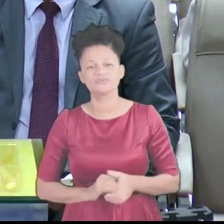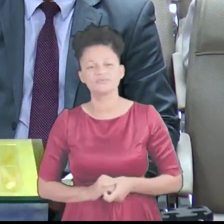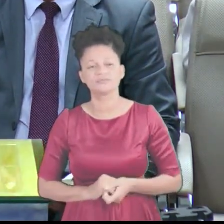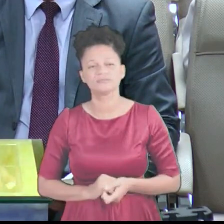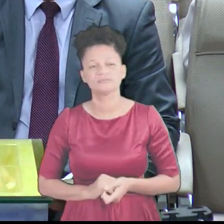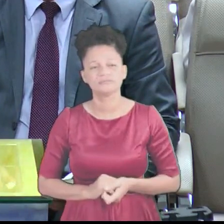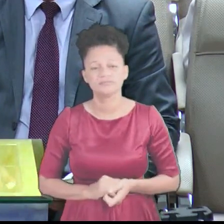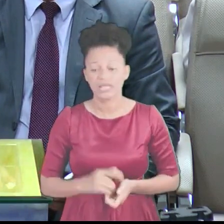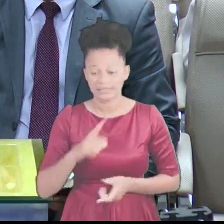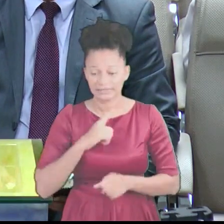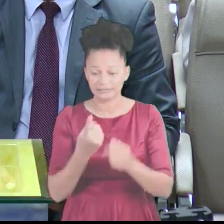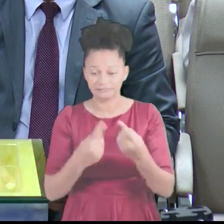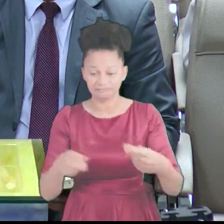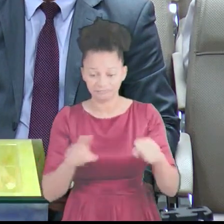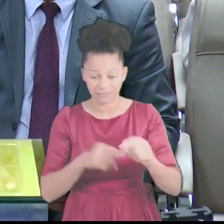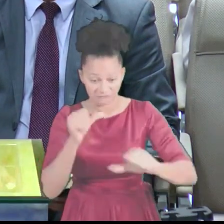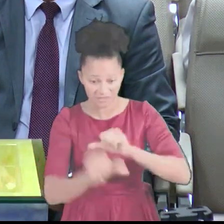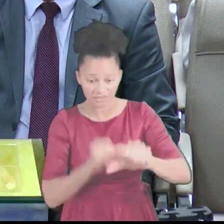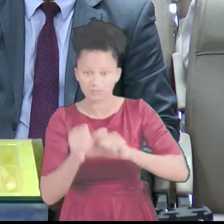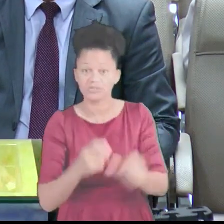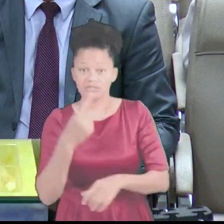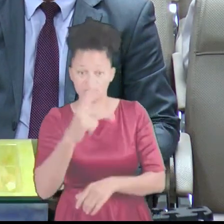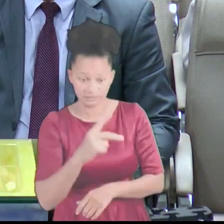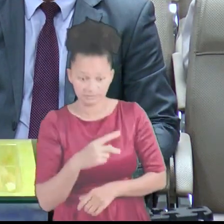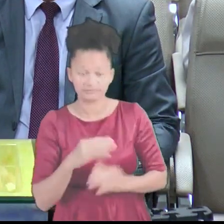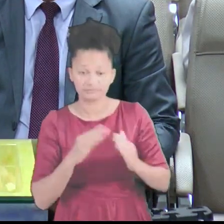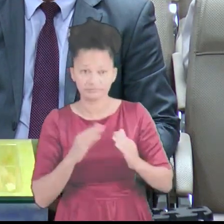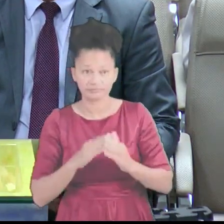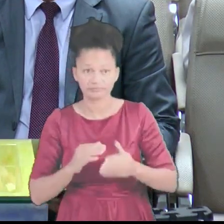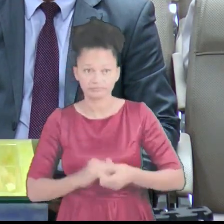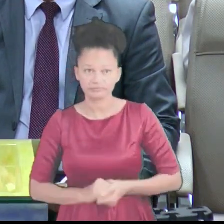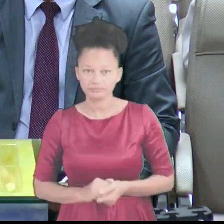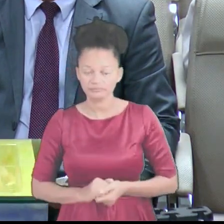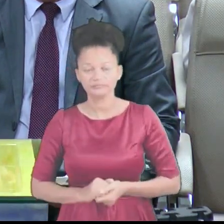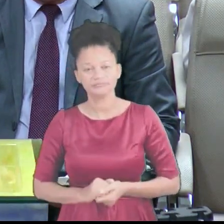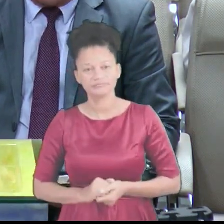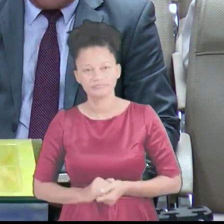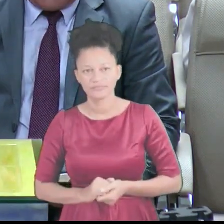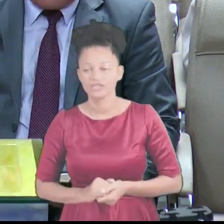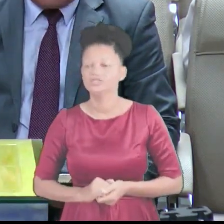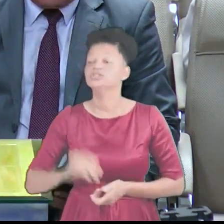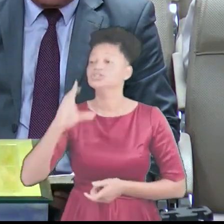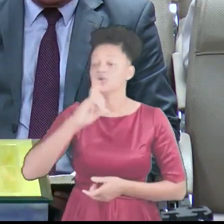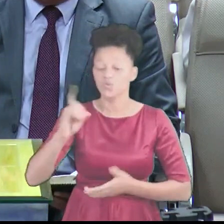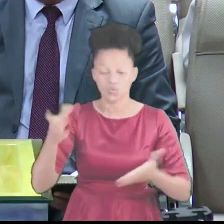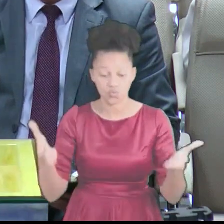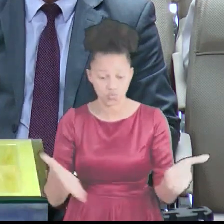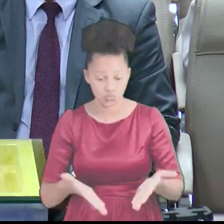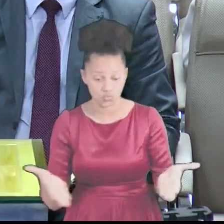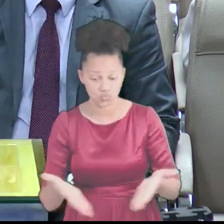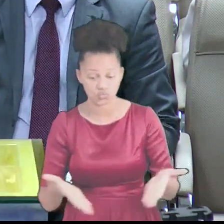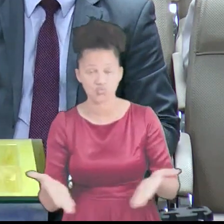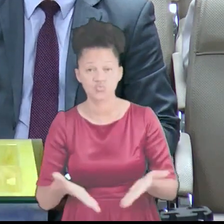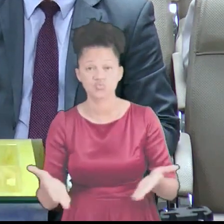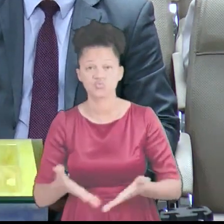Não tem um hino que diz assim: vai ter mudança na tua casa? Oh, irmãos, Deus está dizendo hoje.